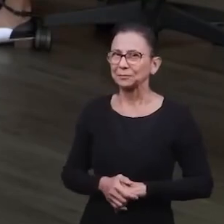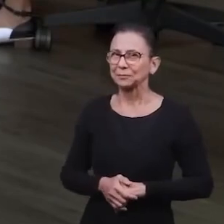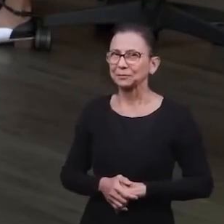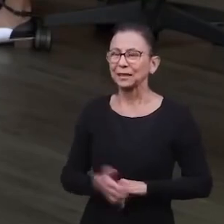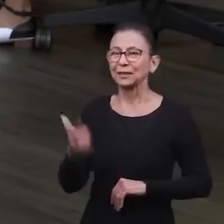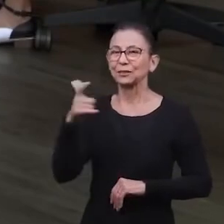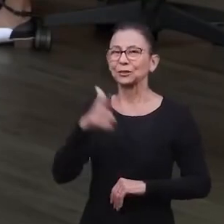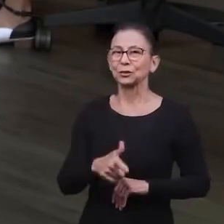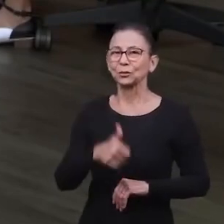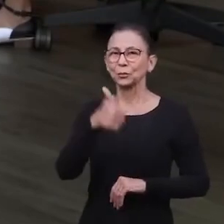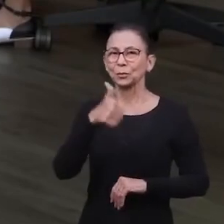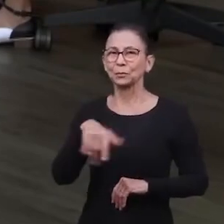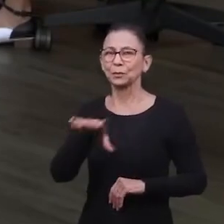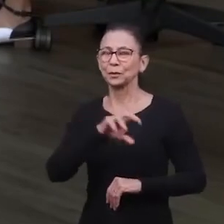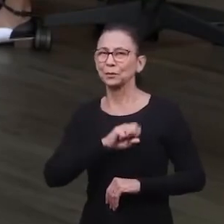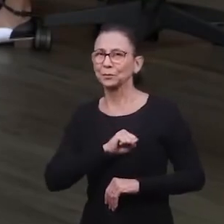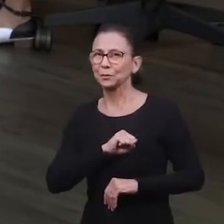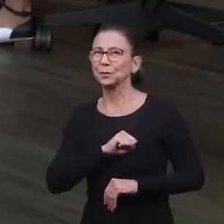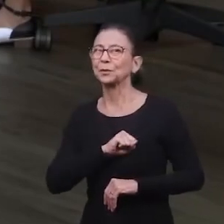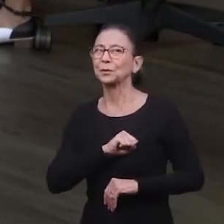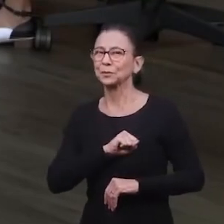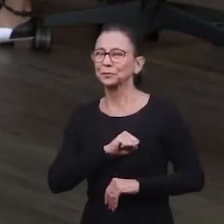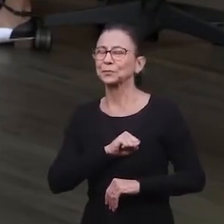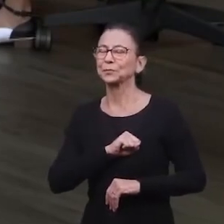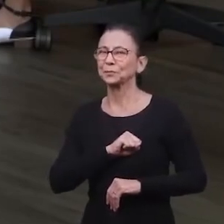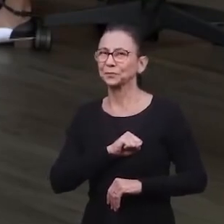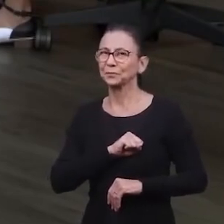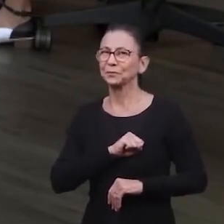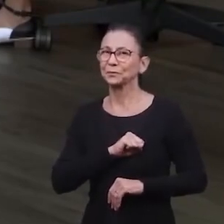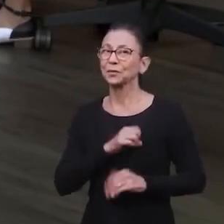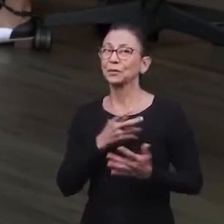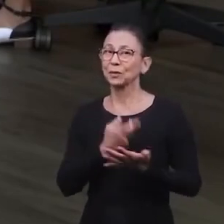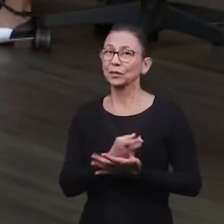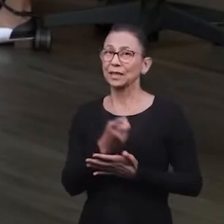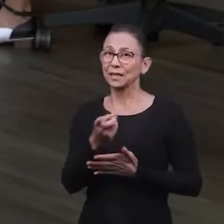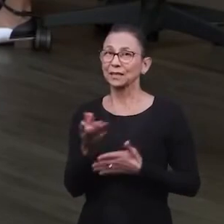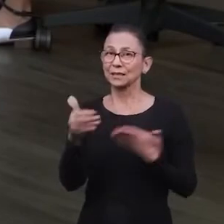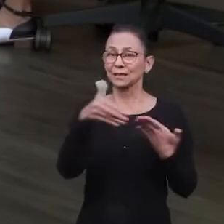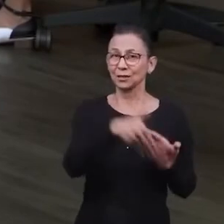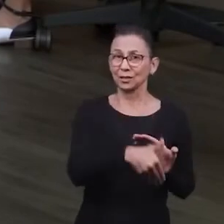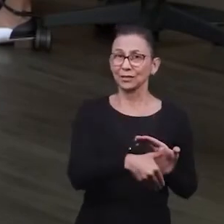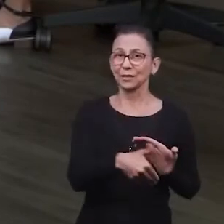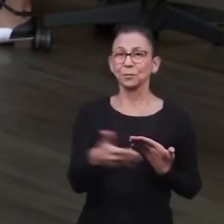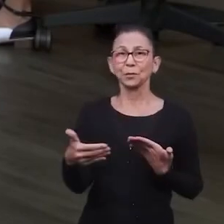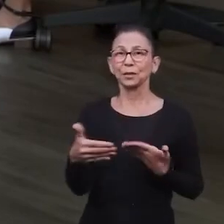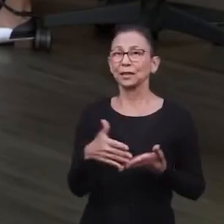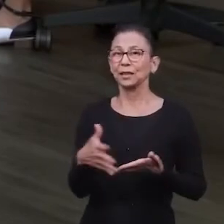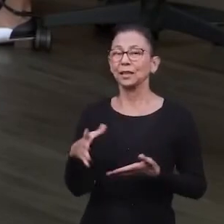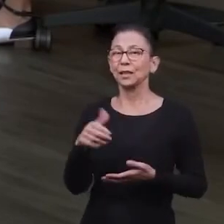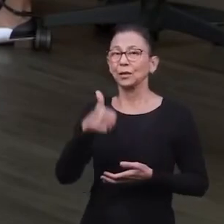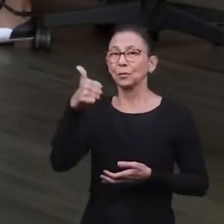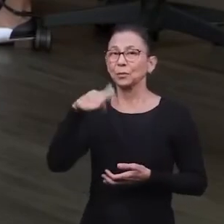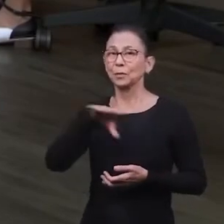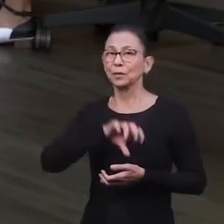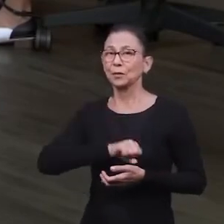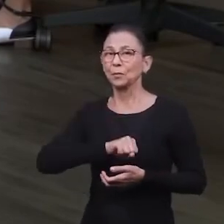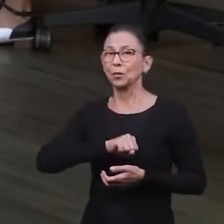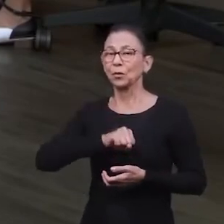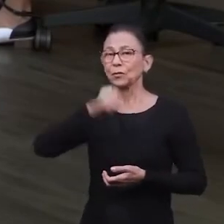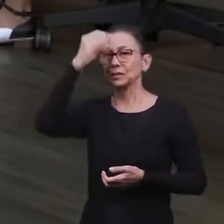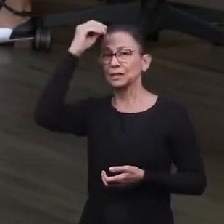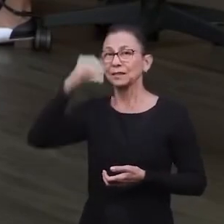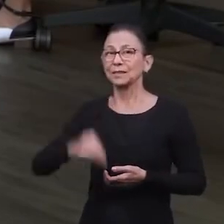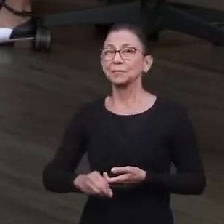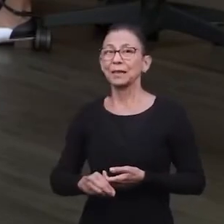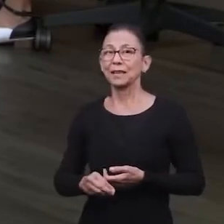você restaura o quê? O primeiro amor. Porque eu tenho contra ti que deixaste o primeiro amor. E acontece, e as coisas